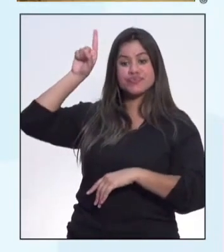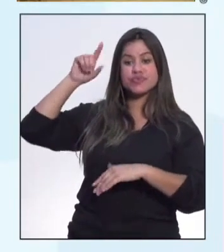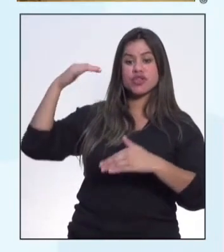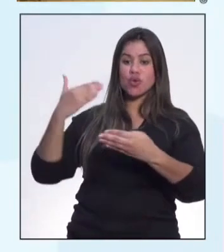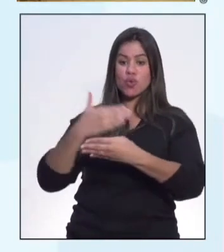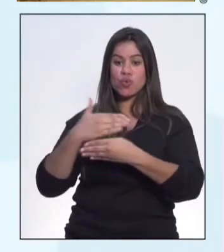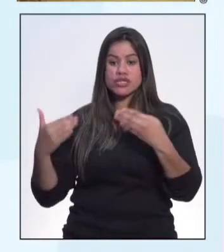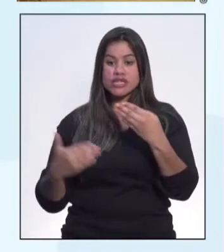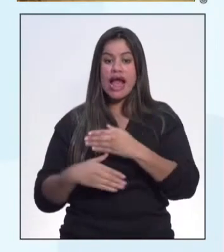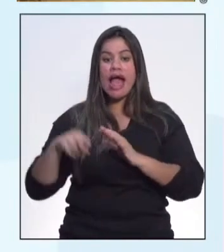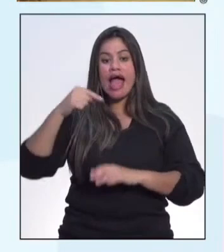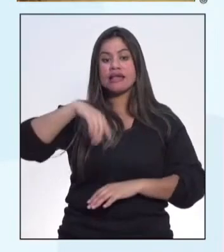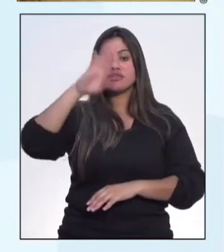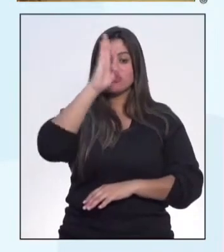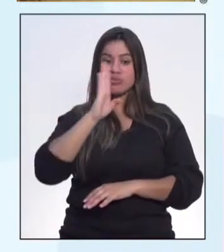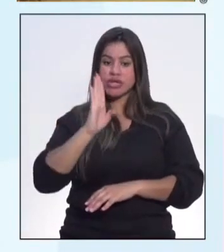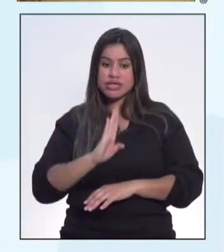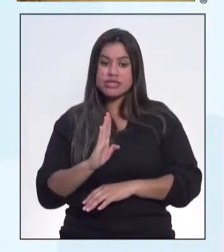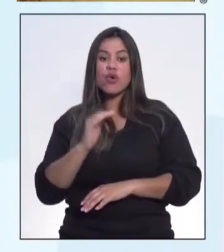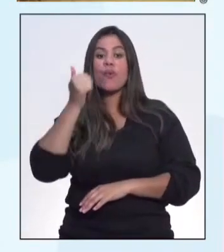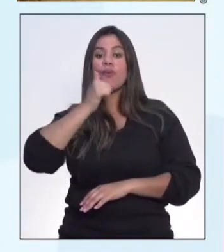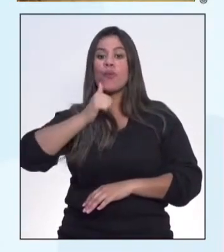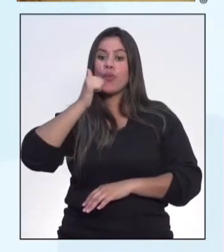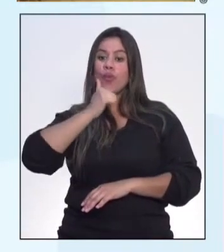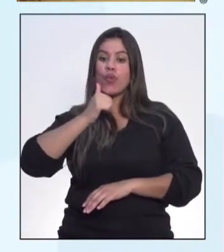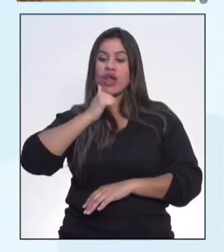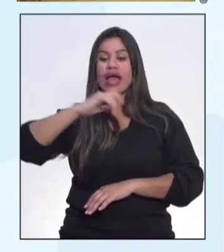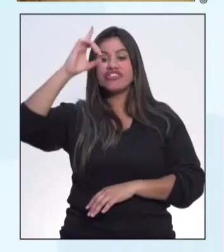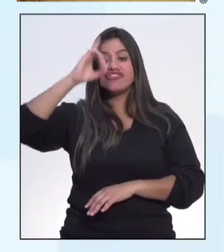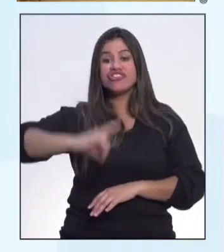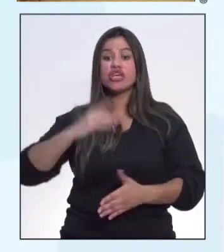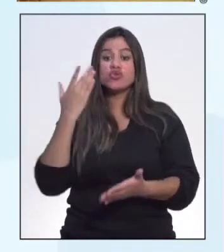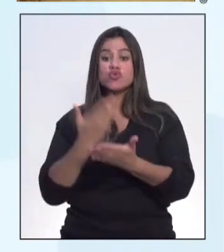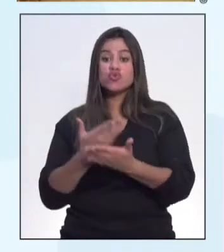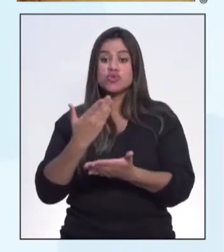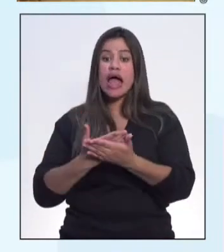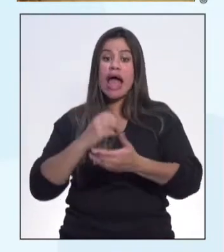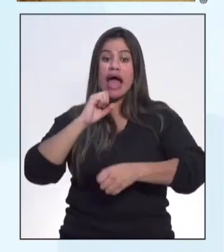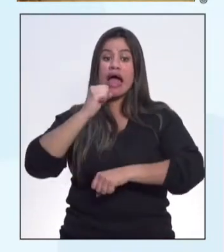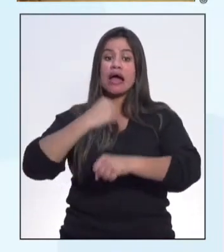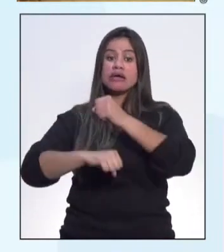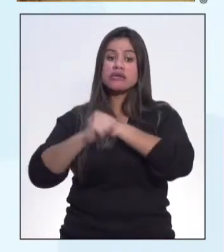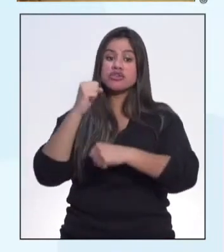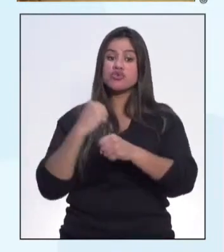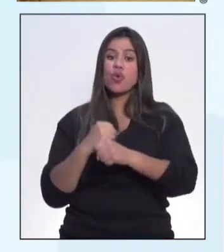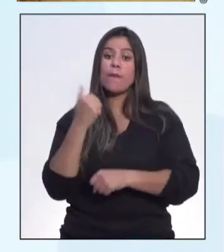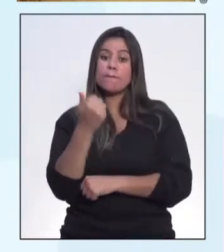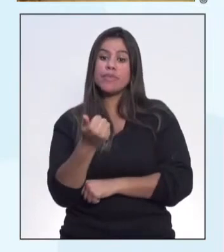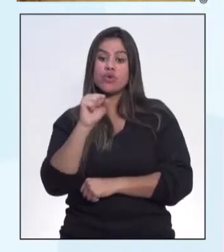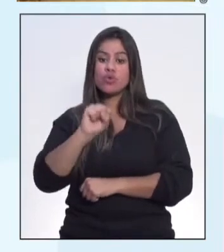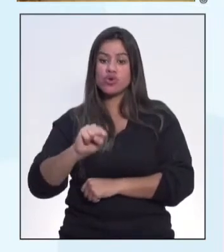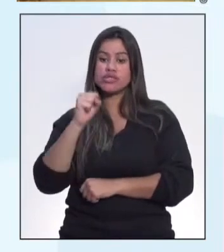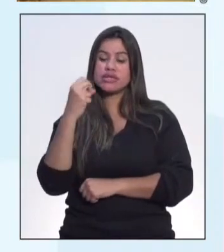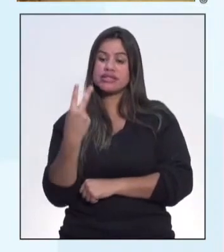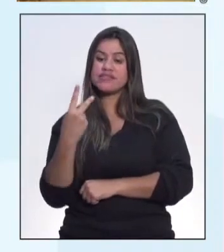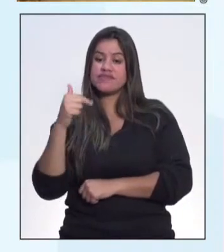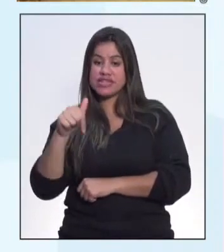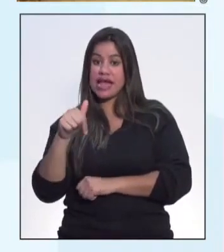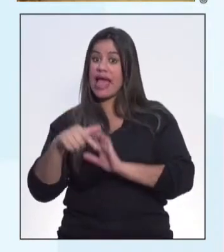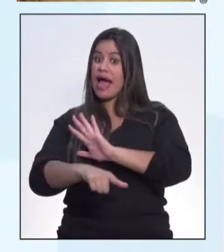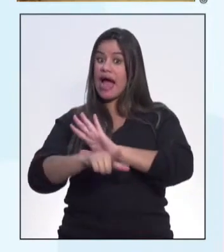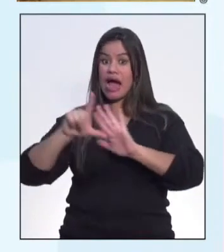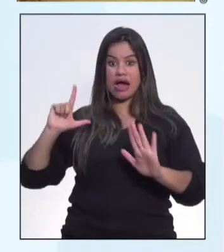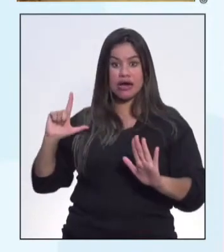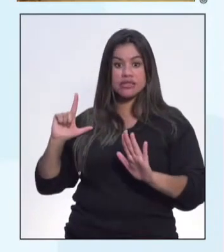no Brasil, as mulheres só tiveram direito a estudar em 1827. Antes disso, por exemplo,